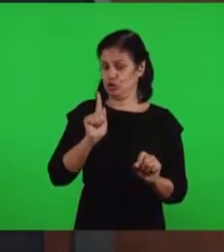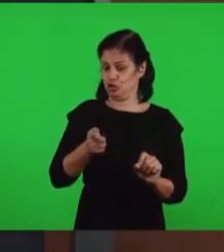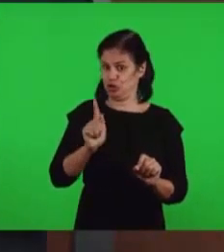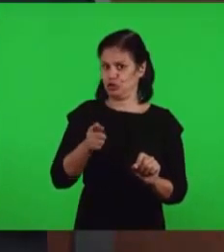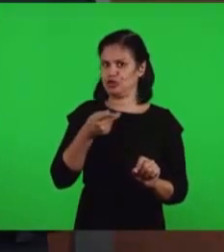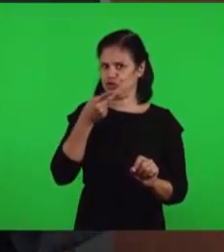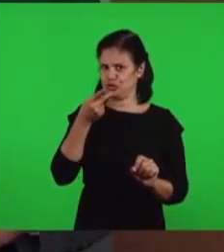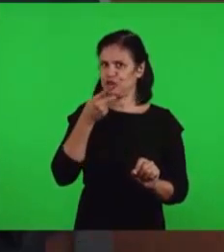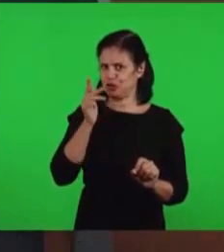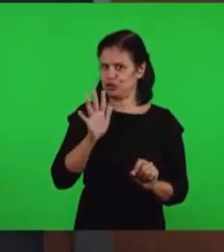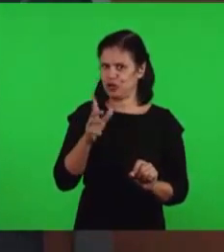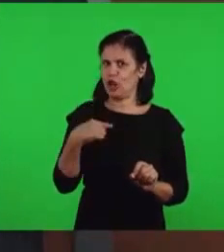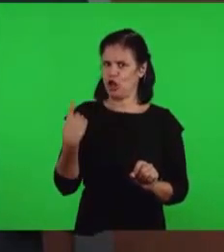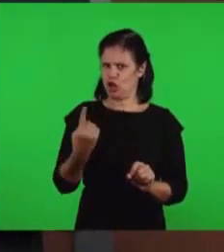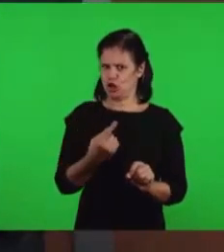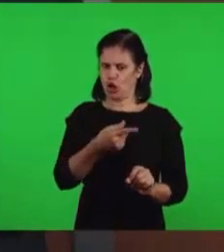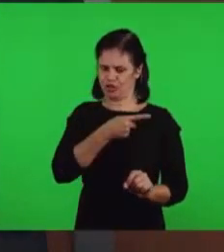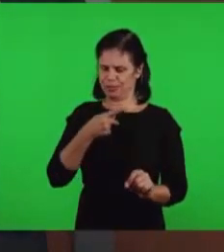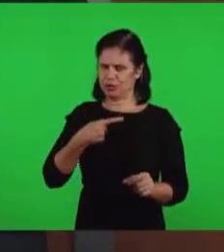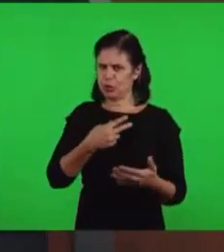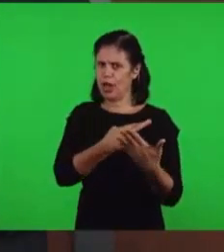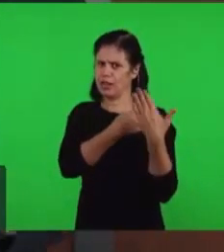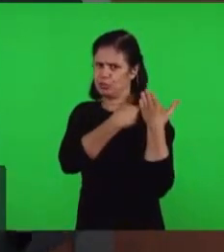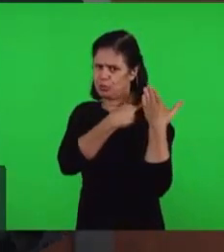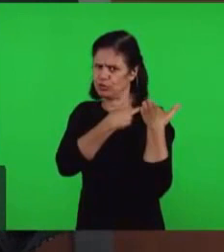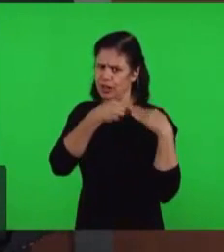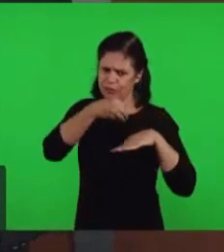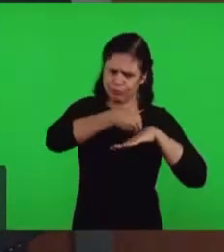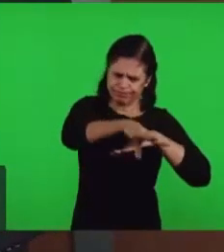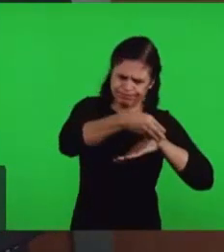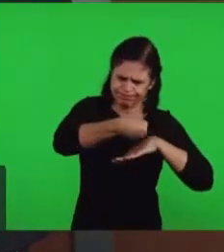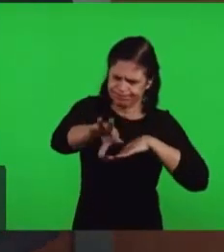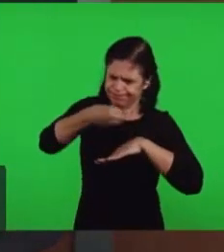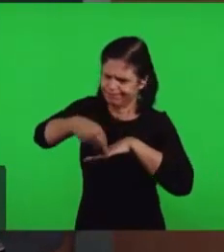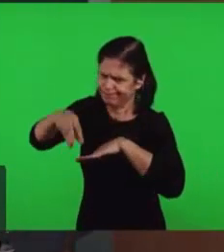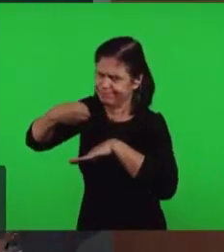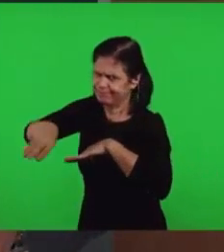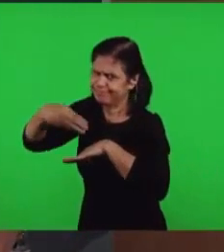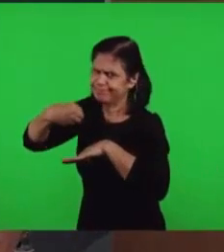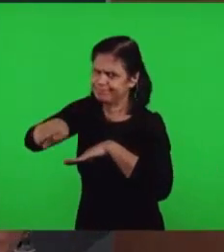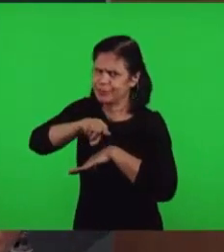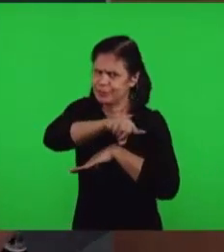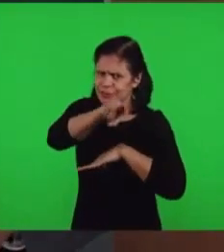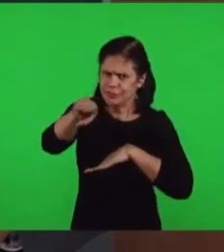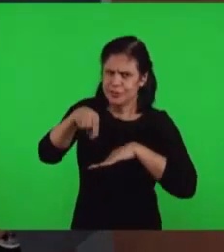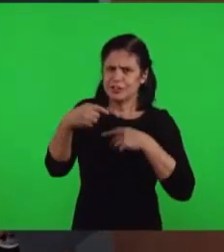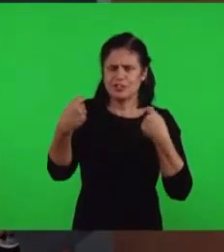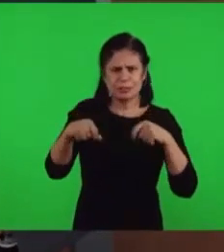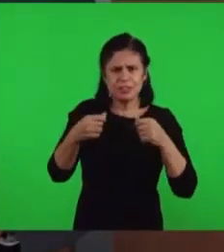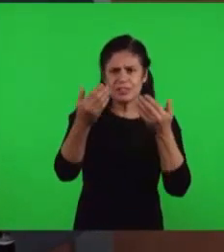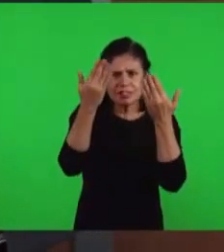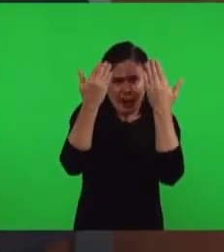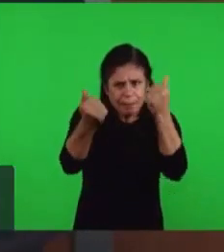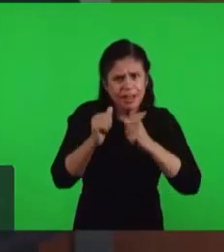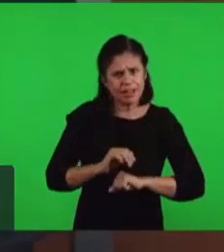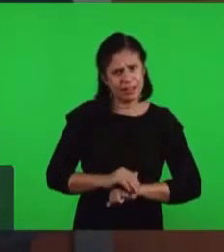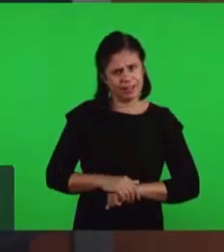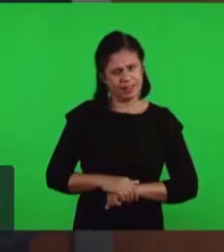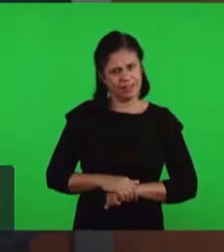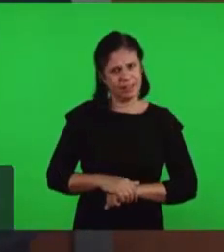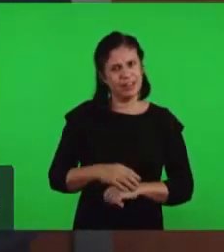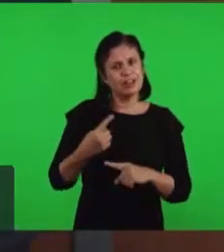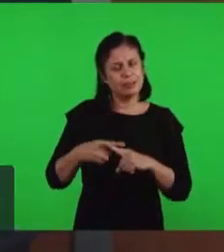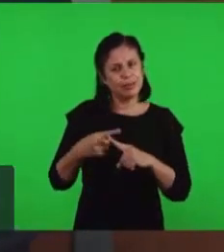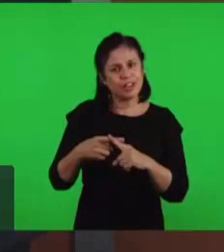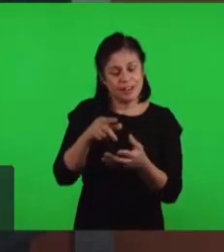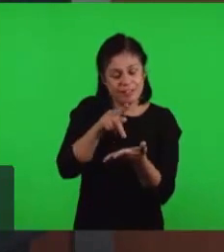de nós os pastores encaminharmos rapidamente esse assunto para as igrejas para que os irmãos sejam notificados a respeito das